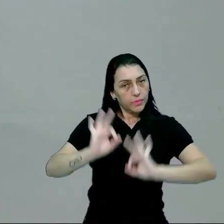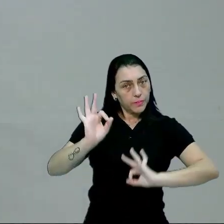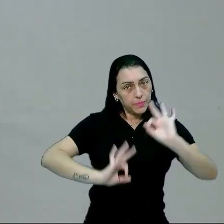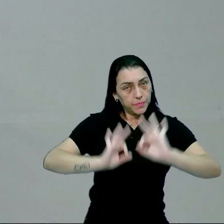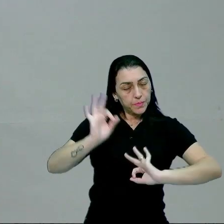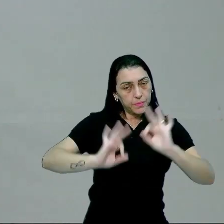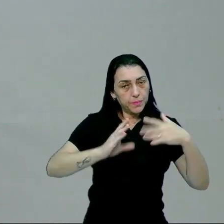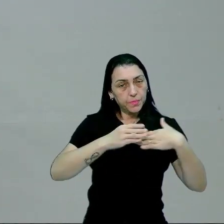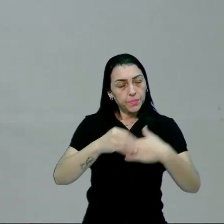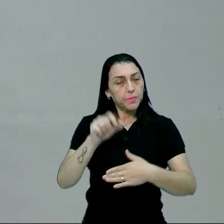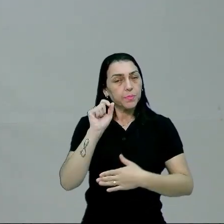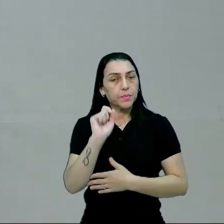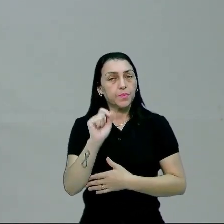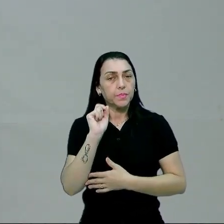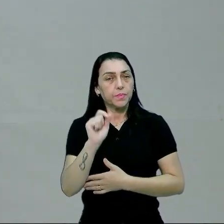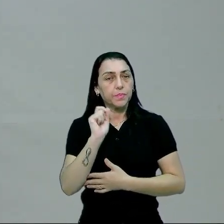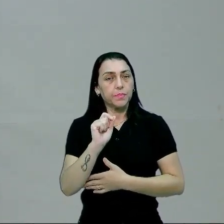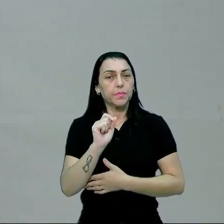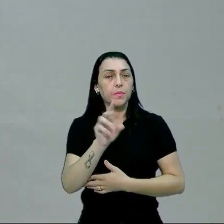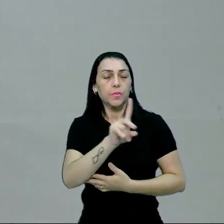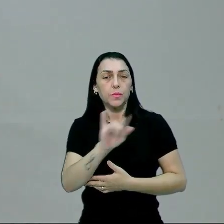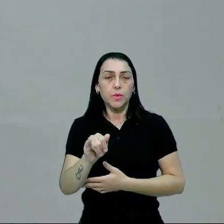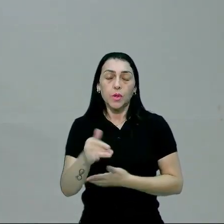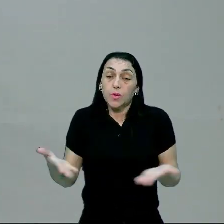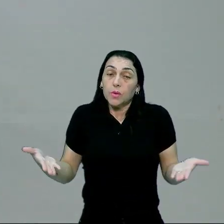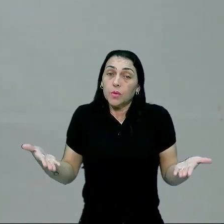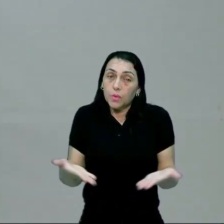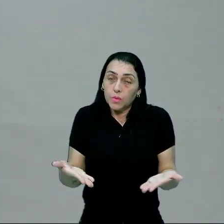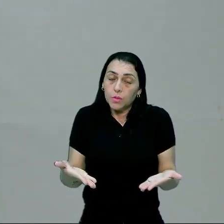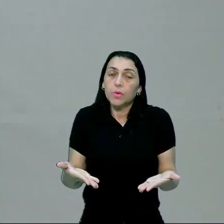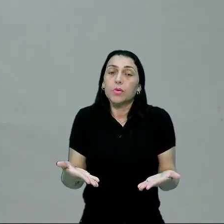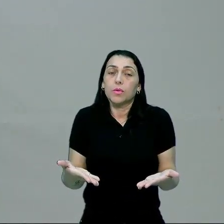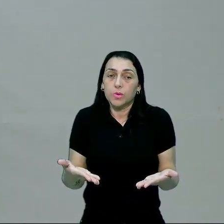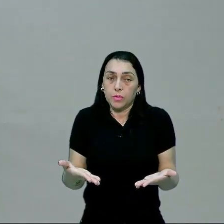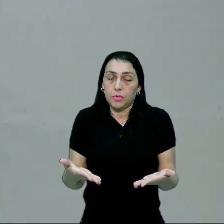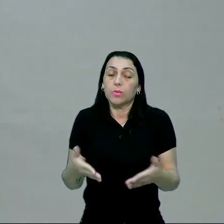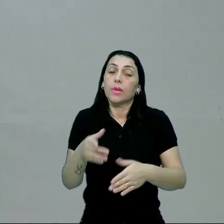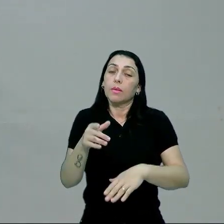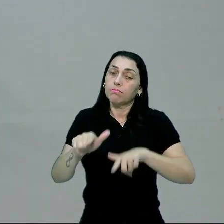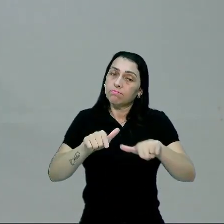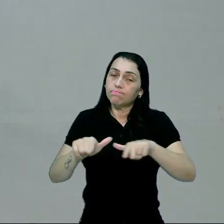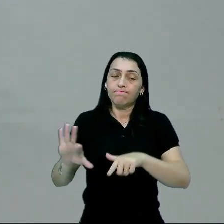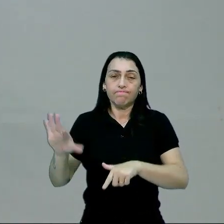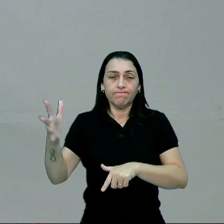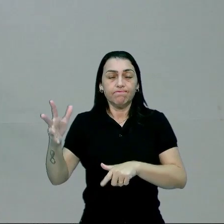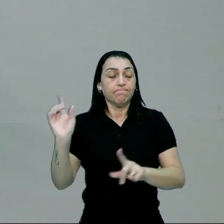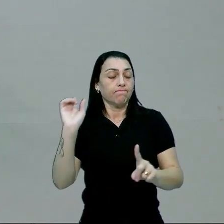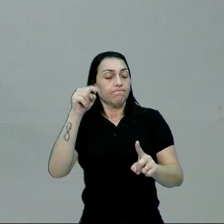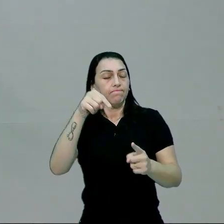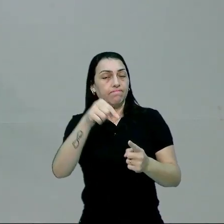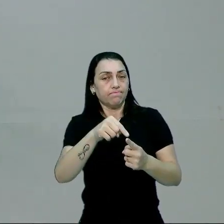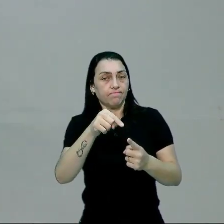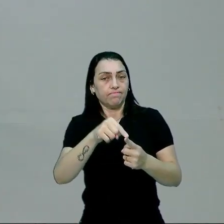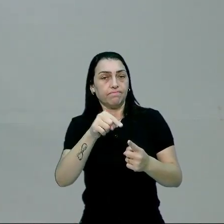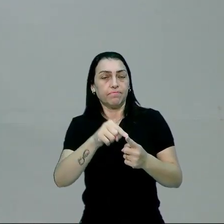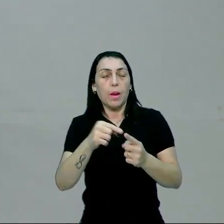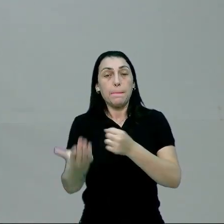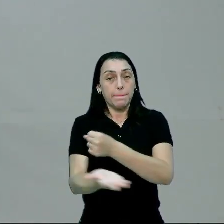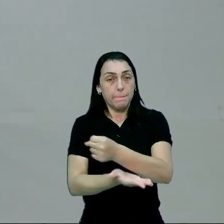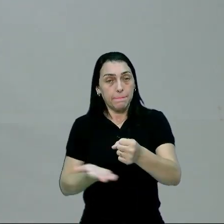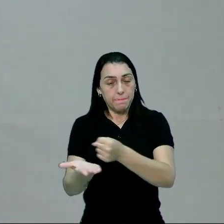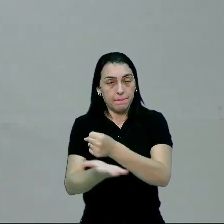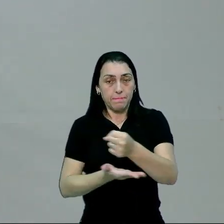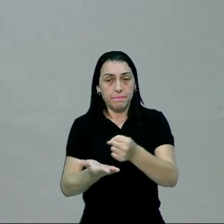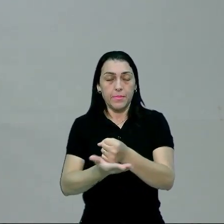organiza, levando em consideração os dias atuais diante do trabalho, visando uma coisa básica